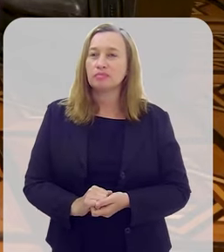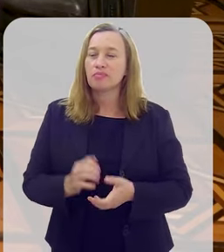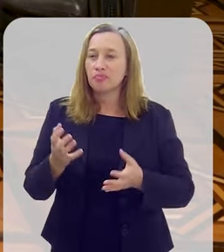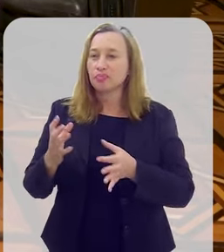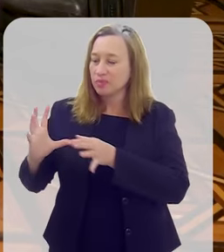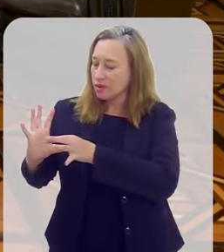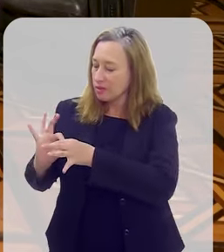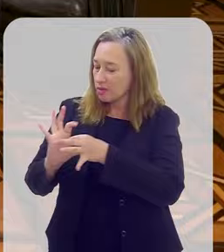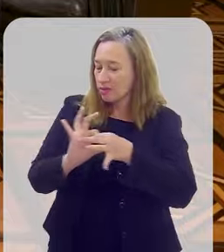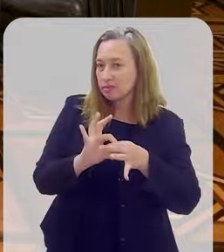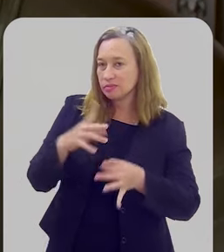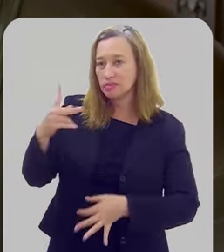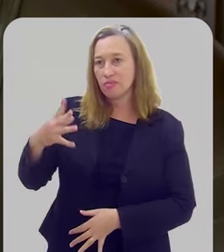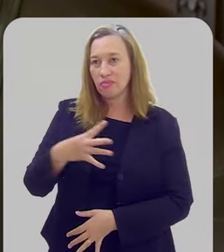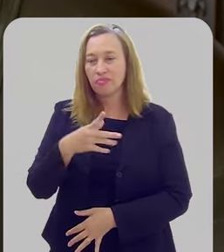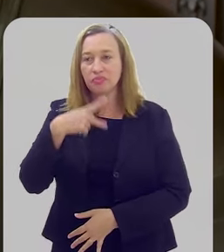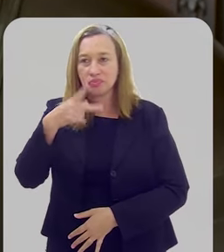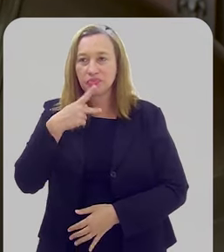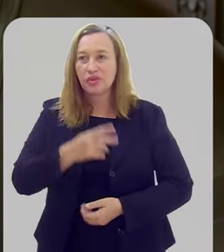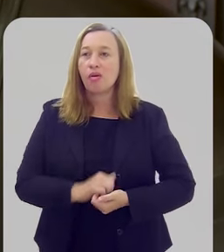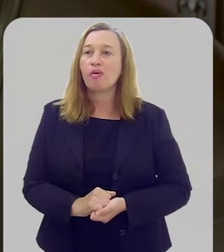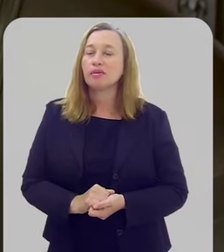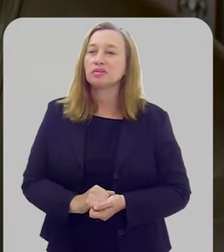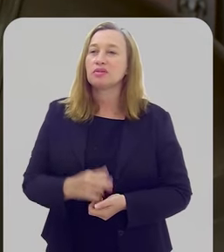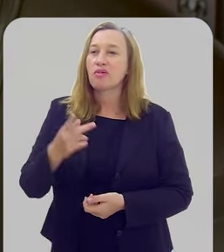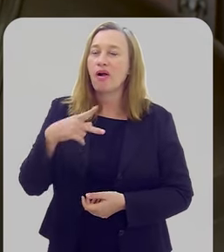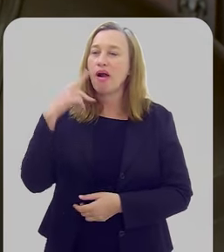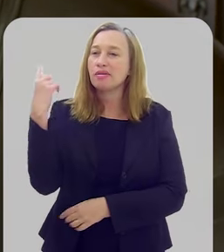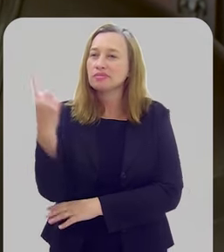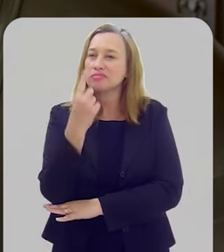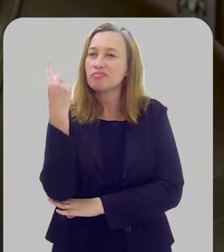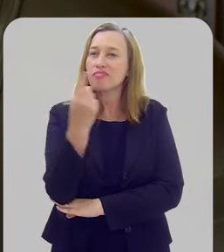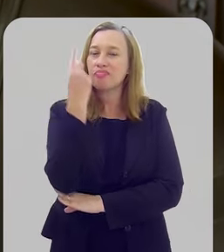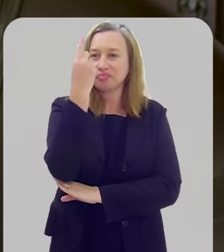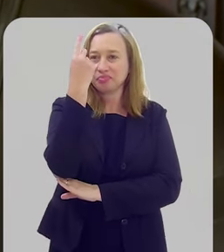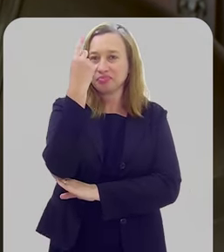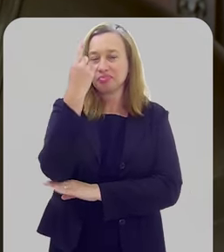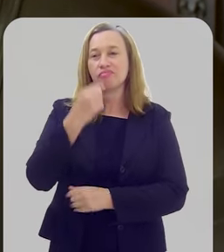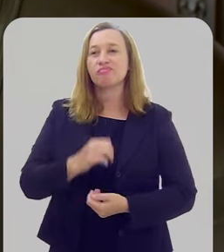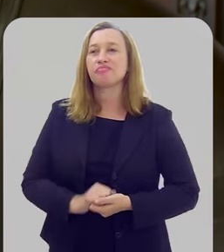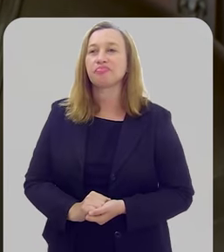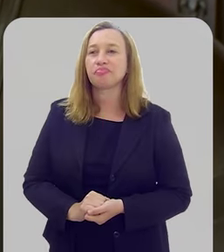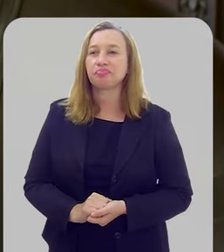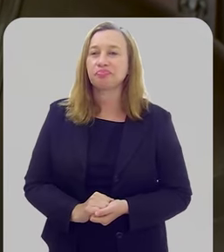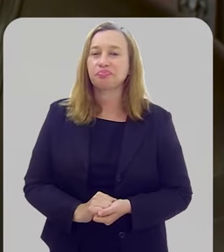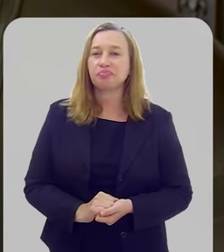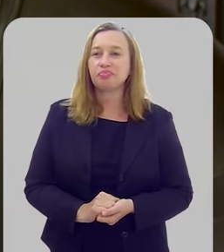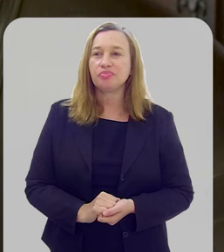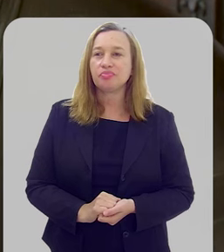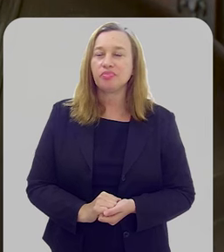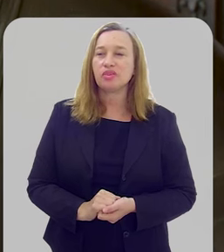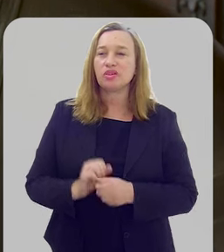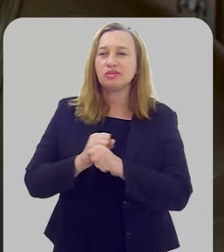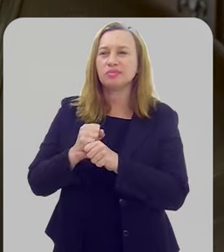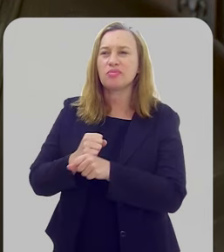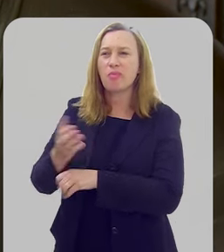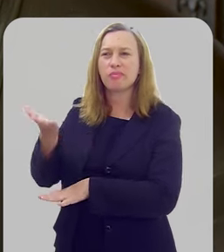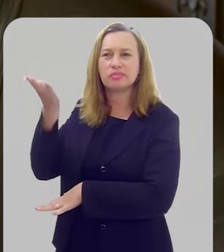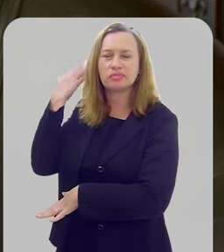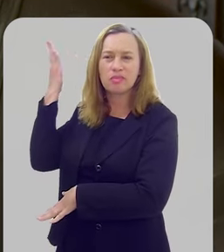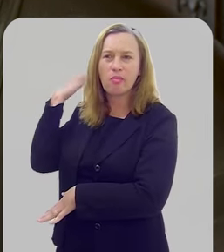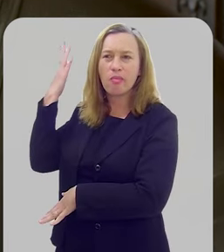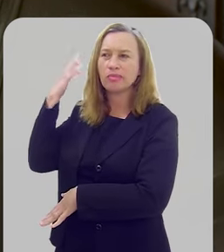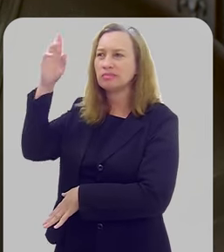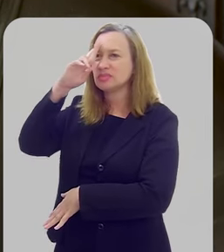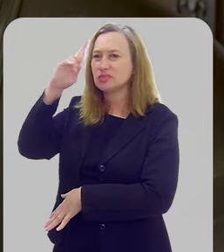e queria pegar um gancho aqui na sua fala vem comigo você falou sobre Davi né sim e